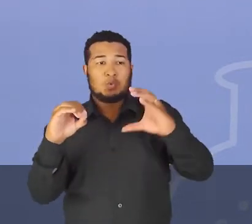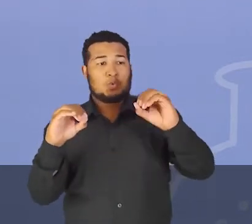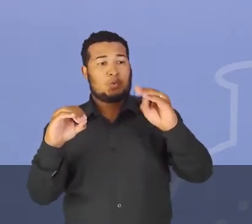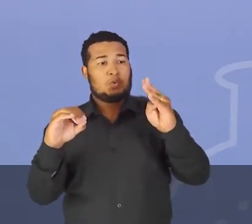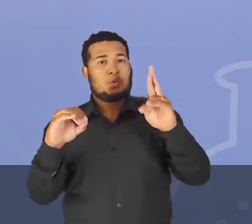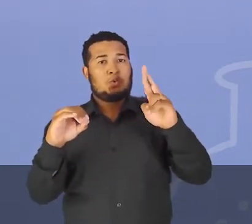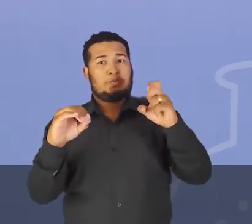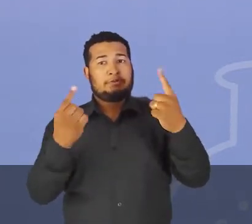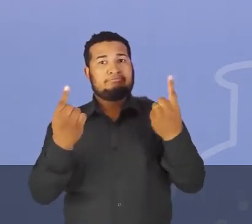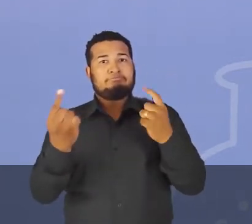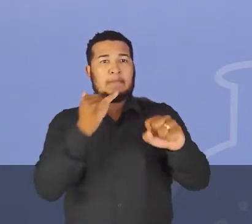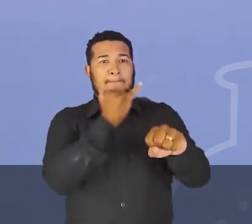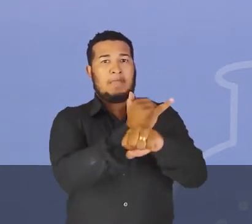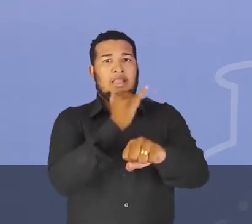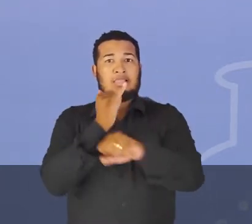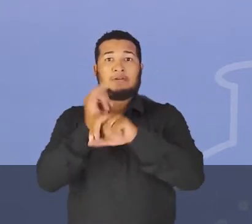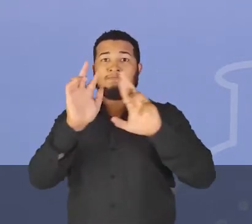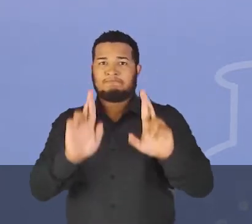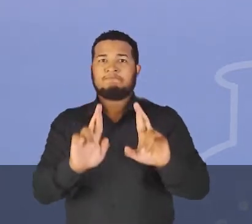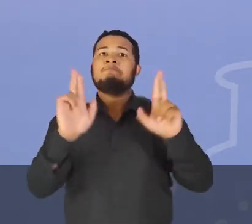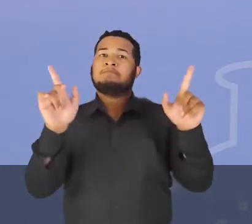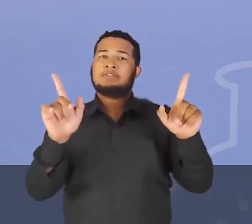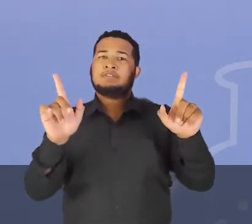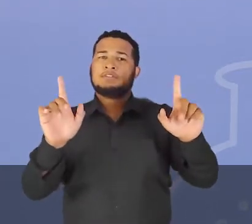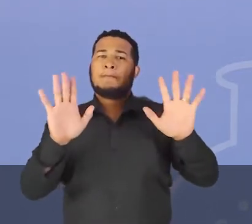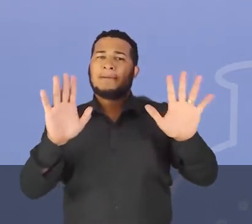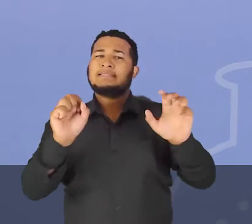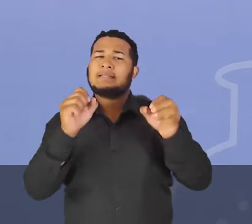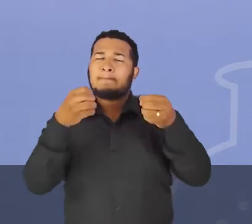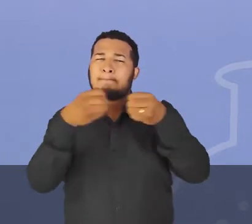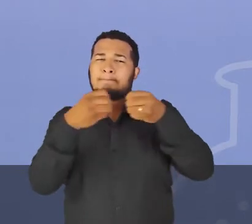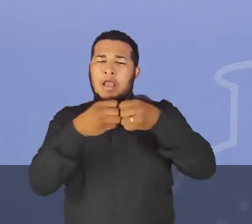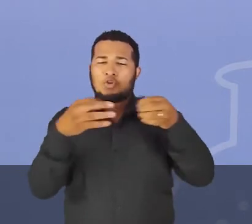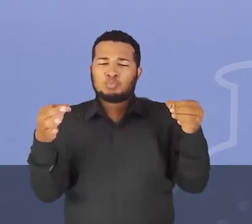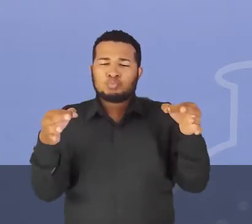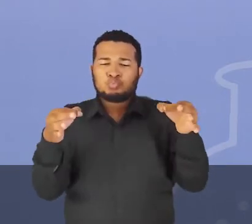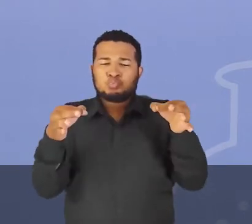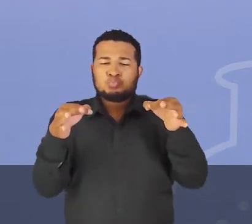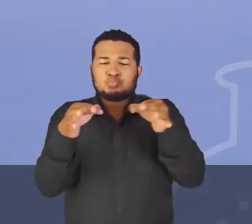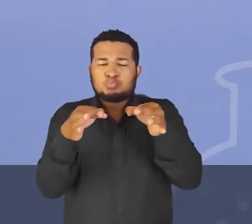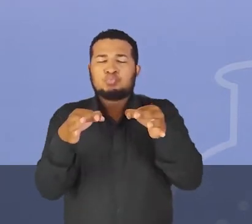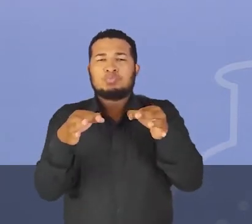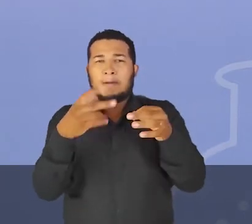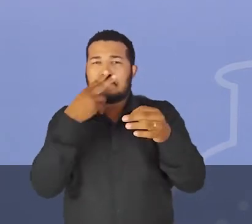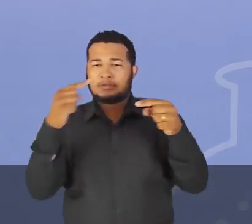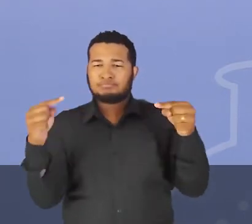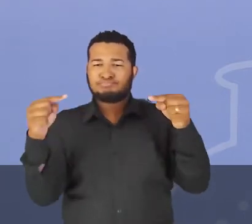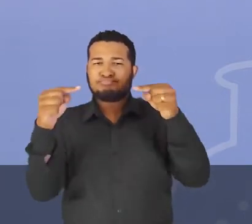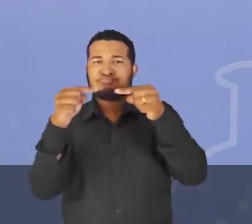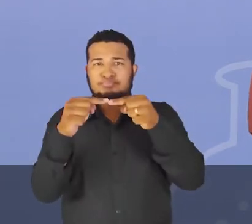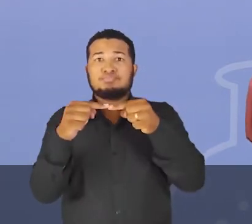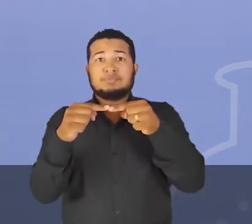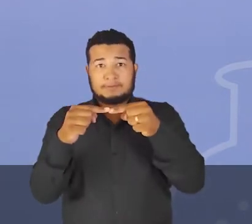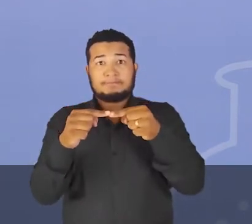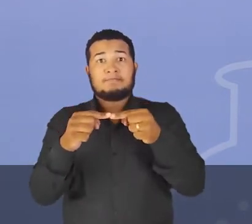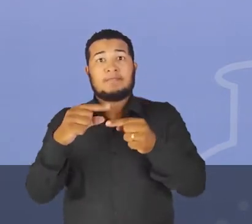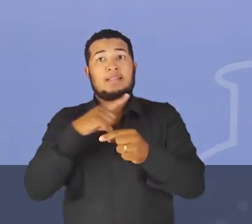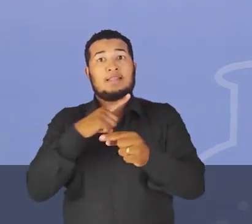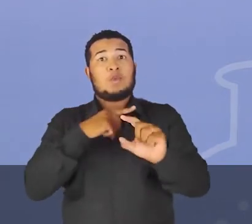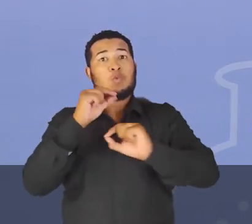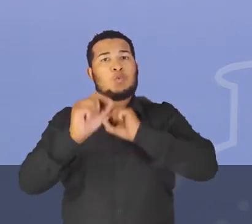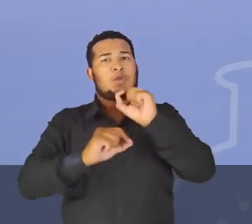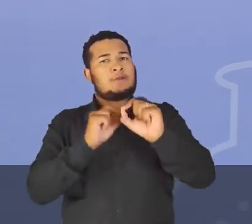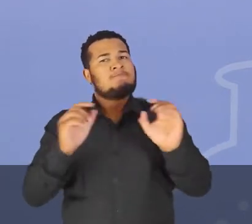e cobre, eles quando se unem, quando estão próximos, quando a gente coloca um conectado ao outro, eles